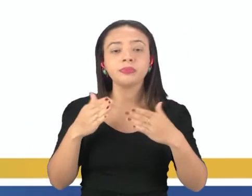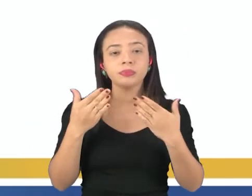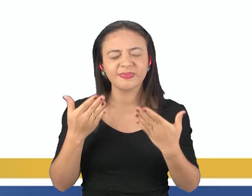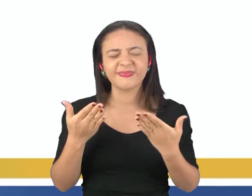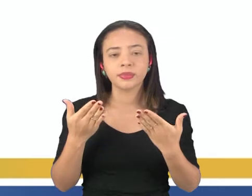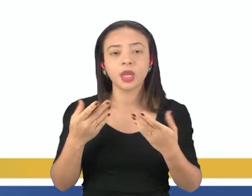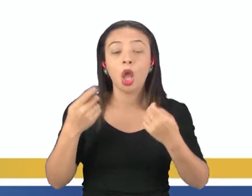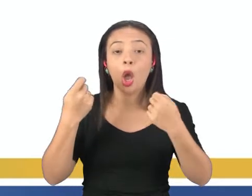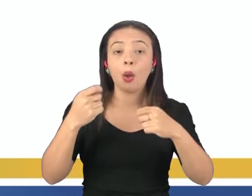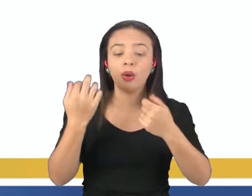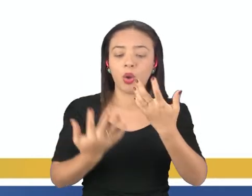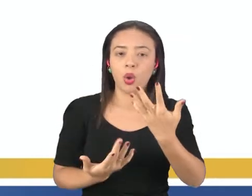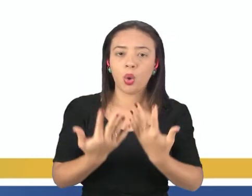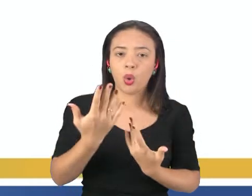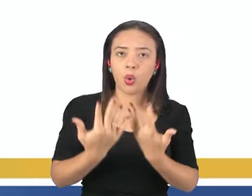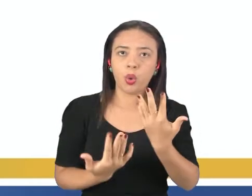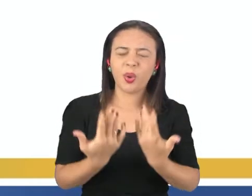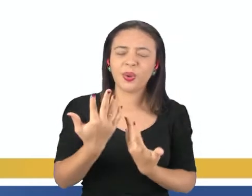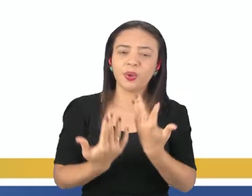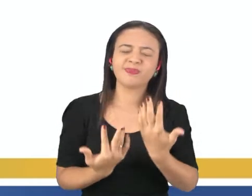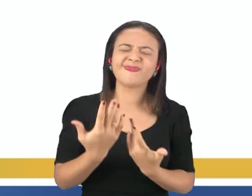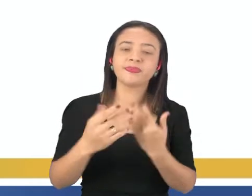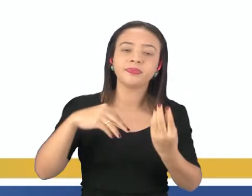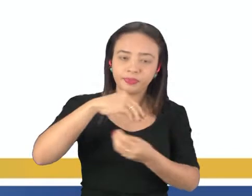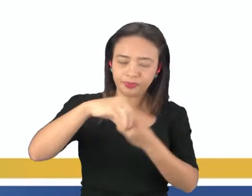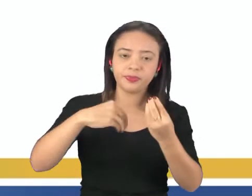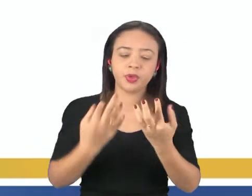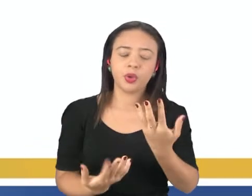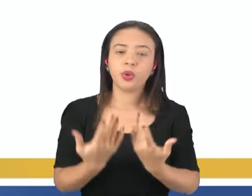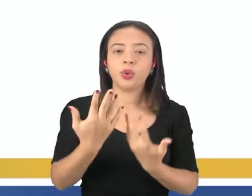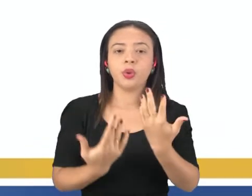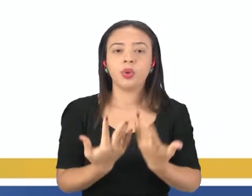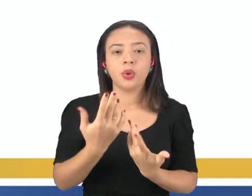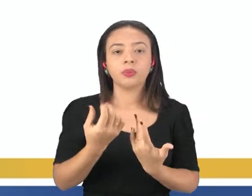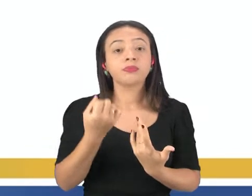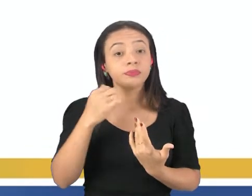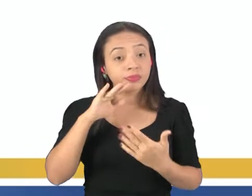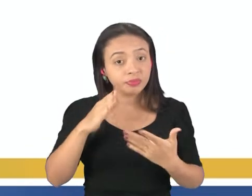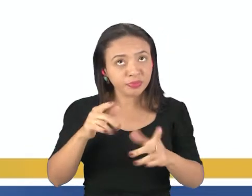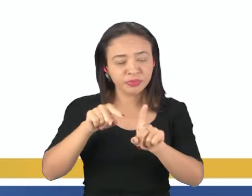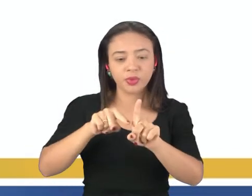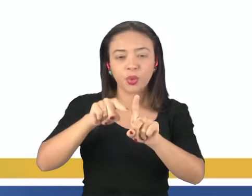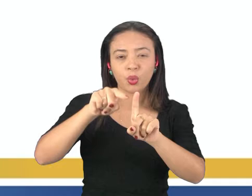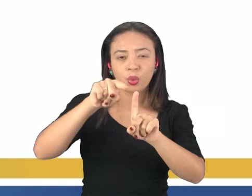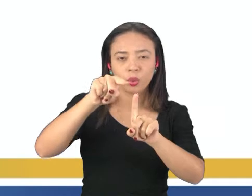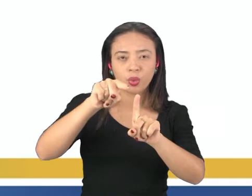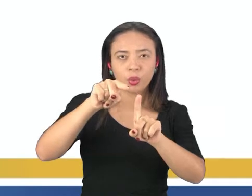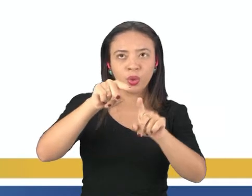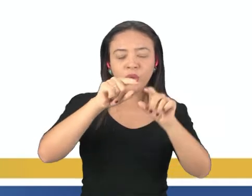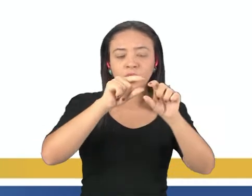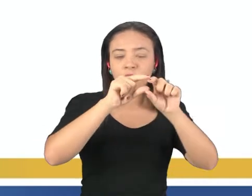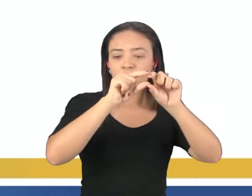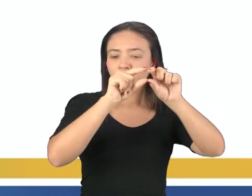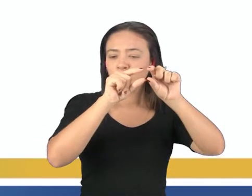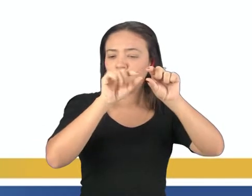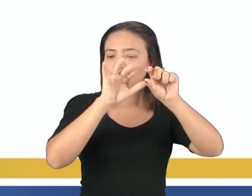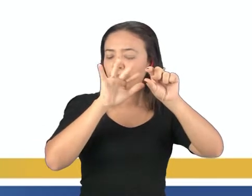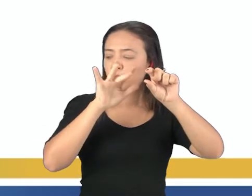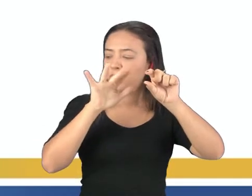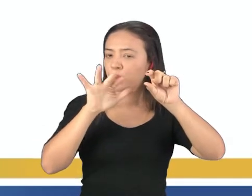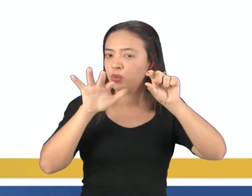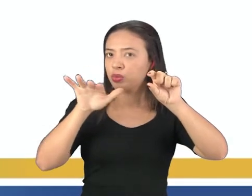precisar aquecer essa determinada mistura, né? Depois que ela é aquecida, ela passa por um tubo e vai